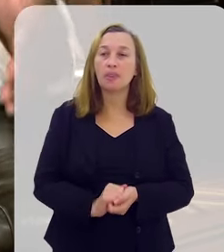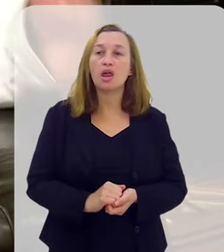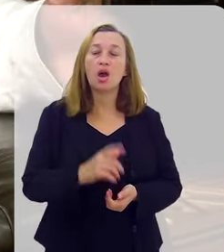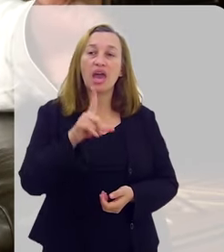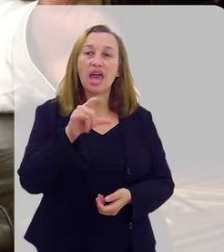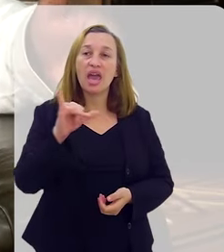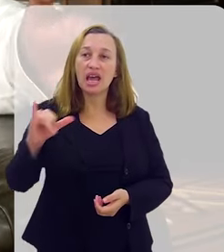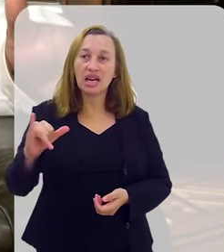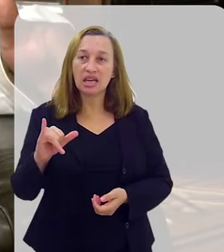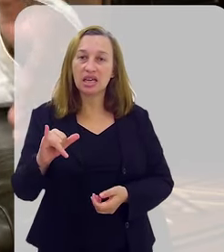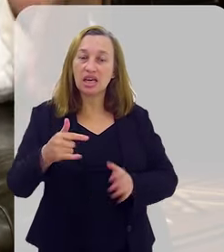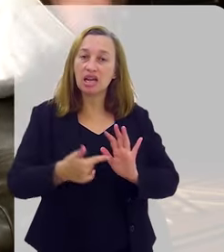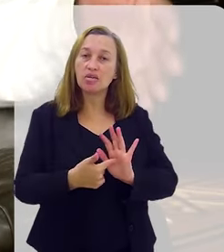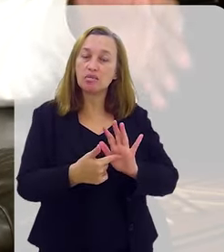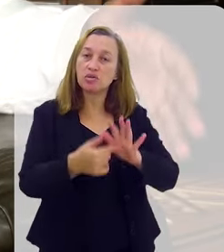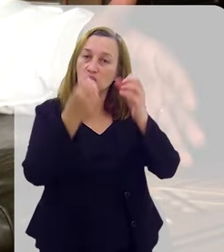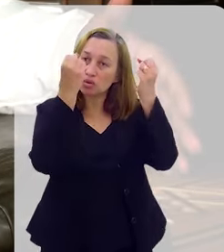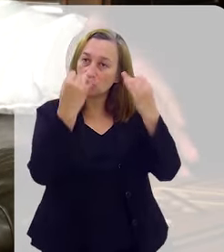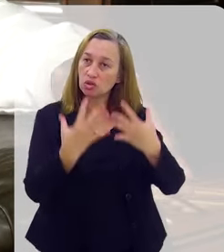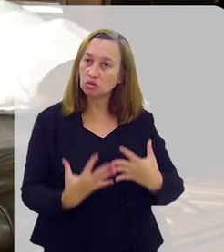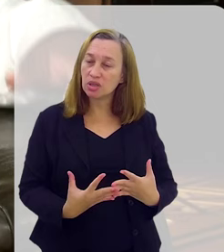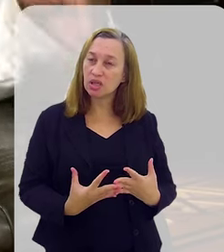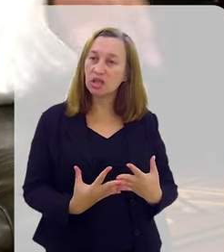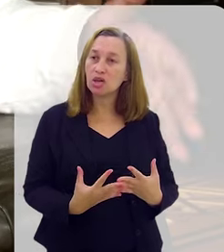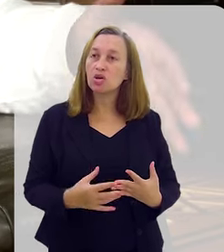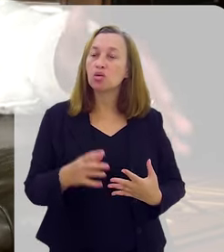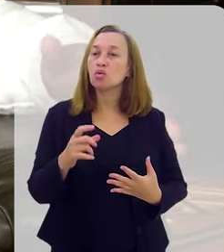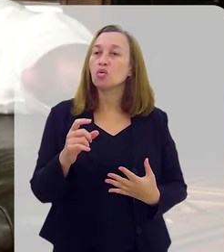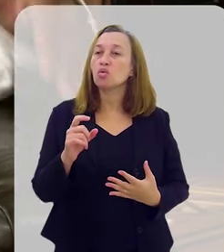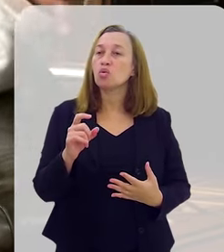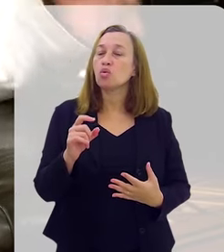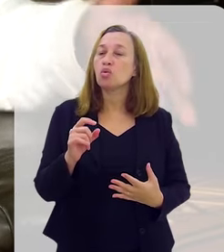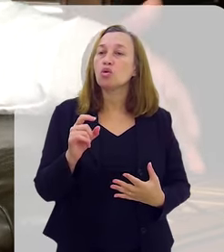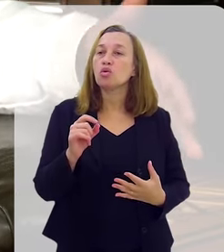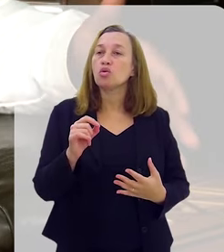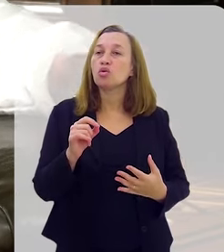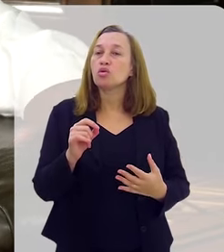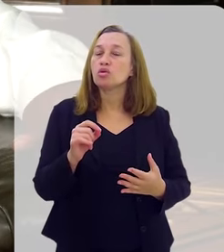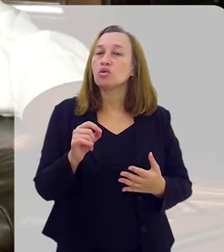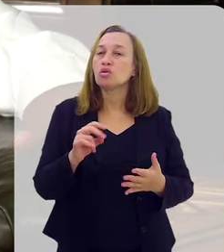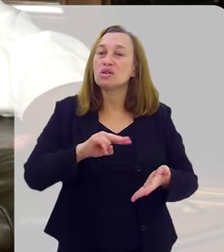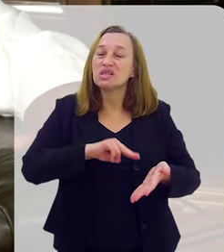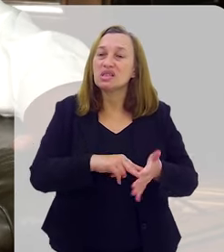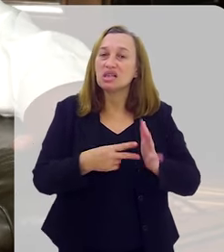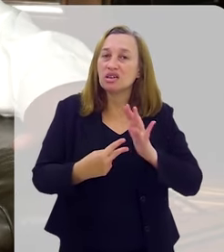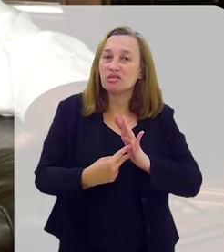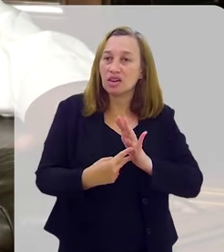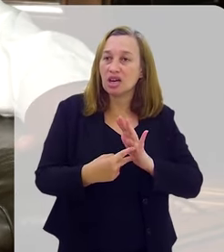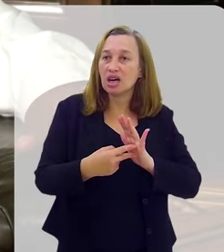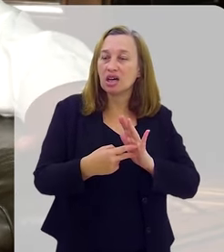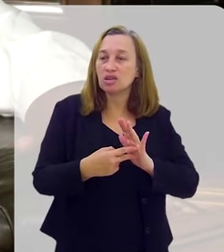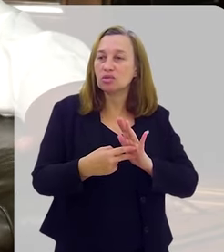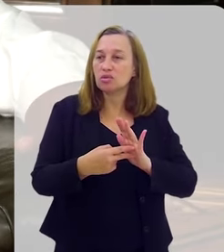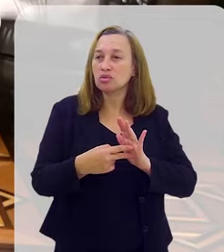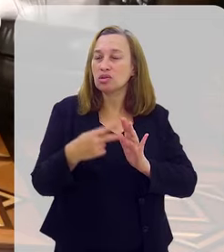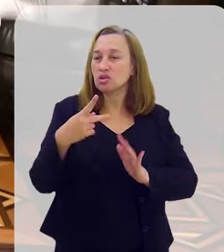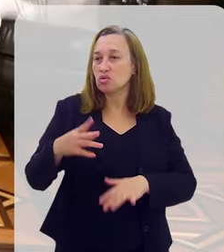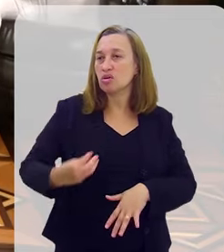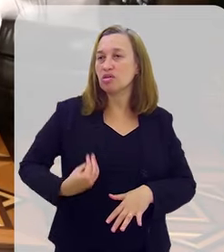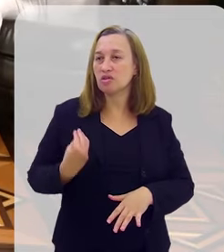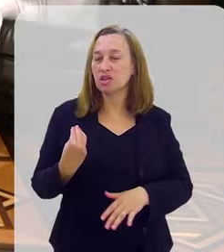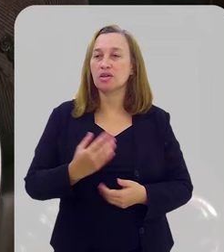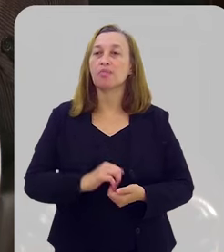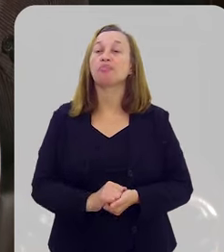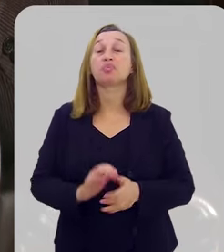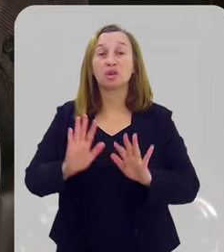quando ele se apresenta, ele traz com clareza o que ele é, a forma que ele quer projetar a sua carreira. Então, peraí, deixa eu falar